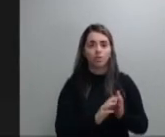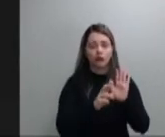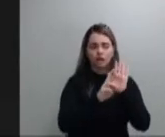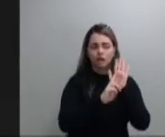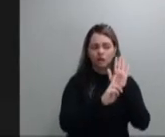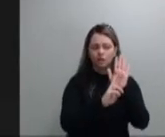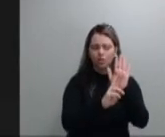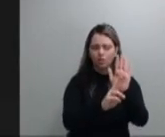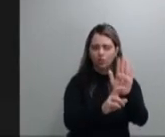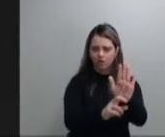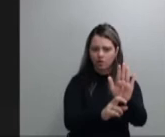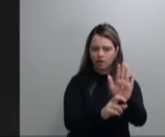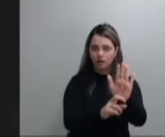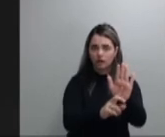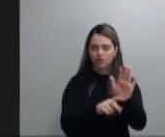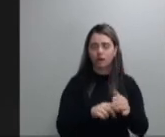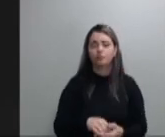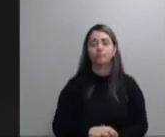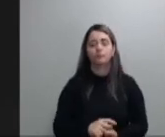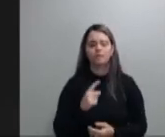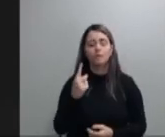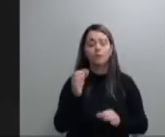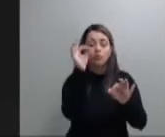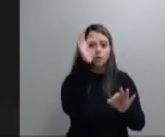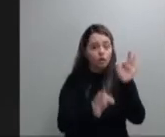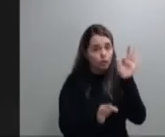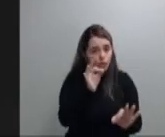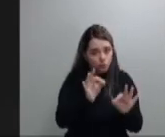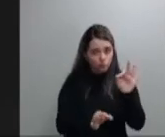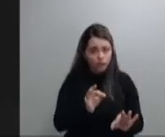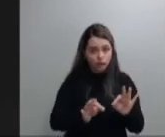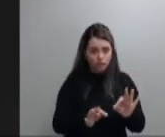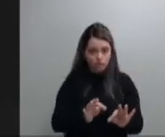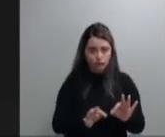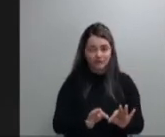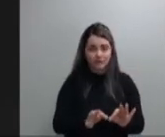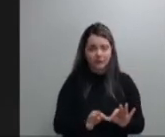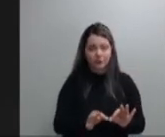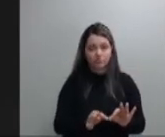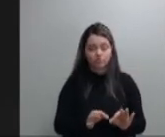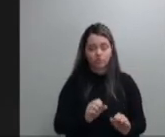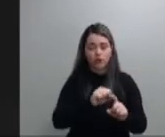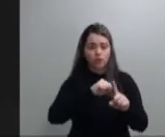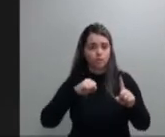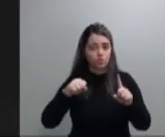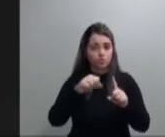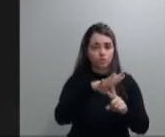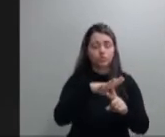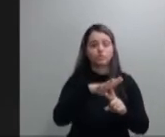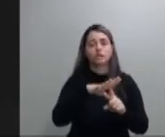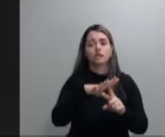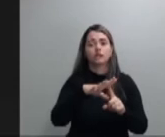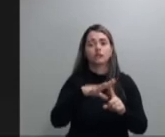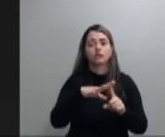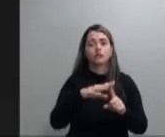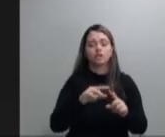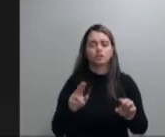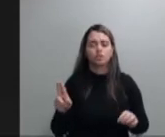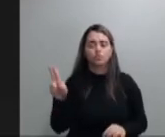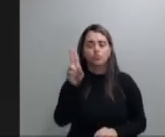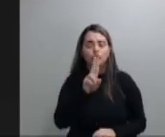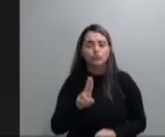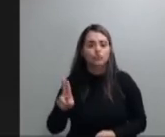uma vez que o ato jurídico negocial formalizado entre a sociedade anônima White Martins e a Unigases Comercial